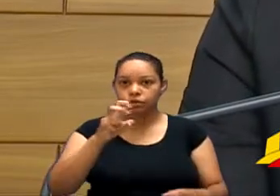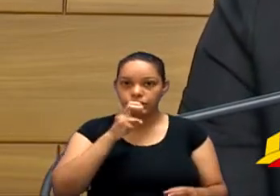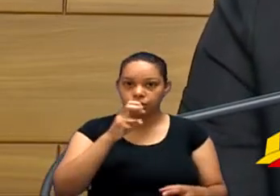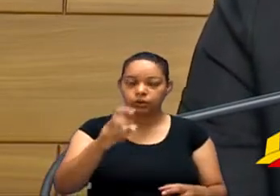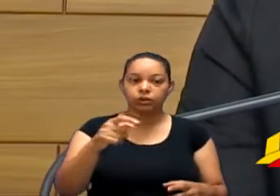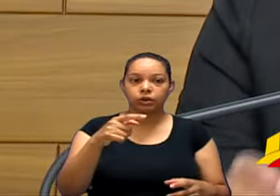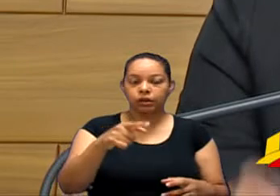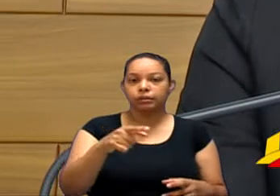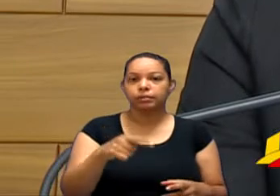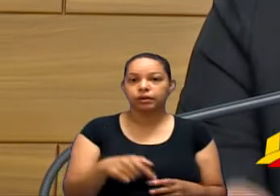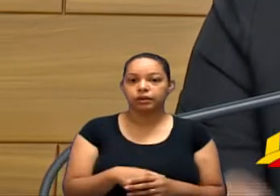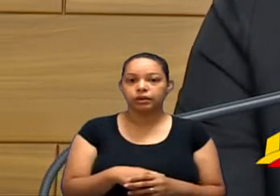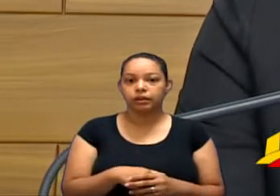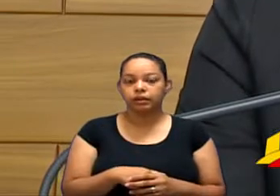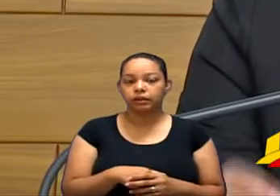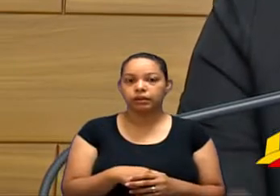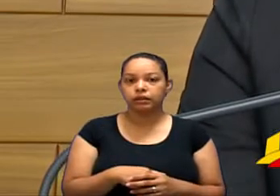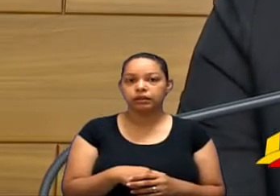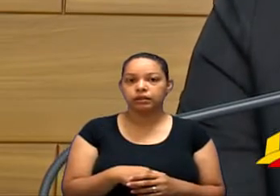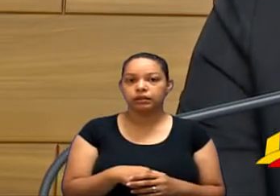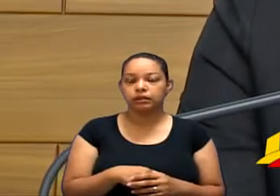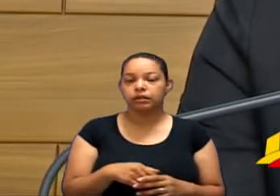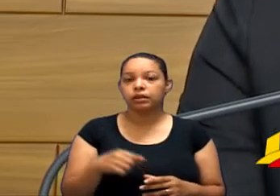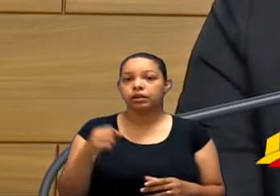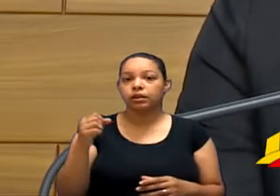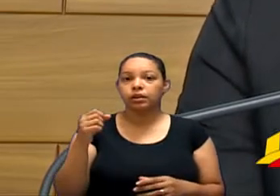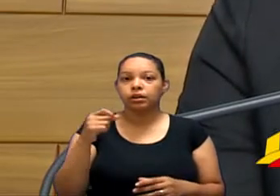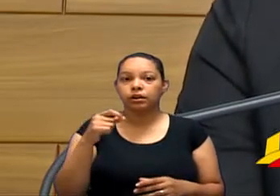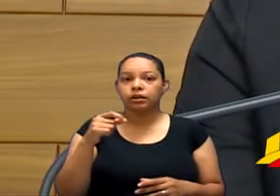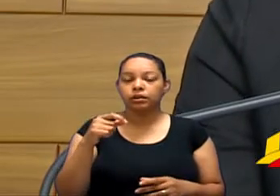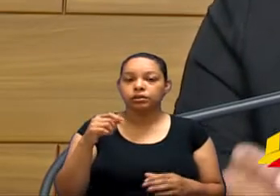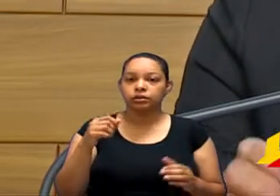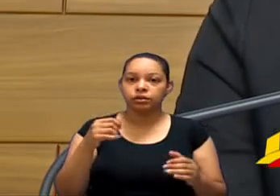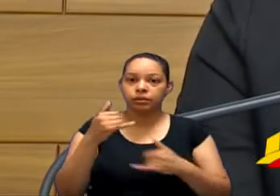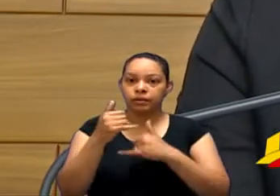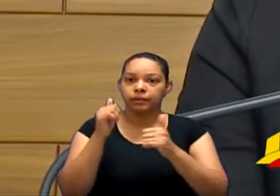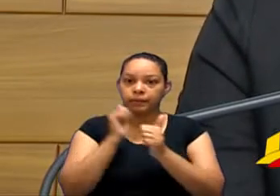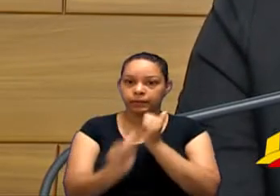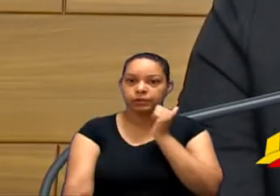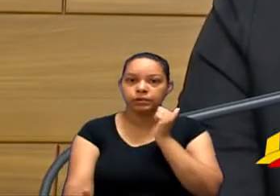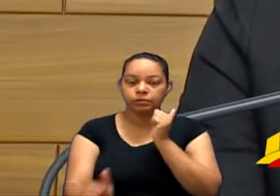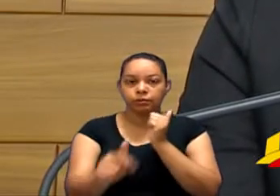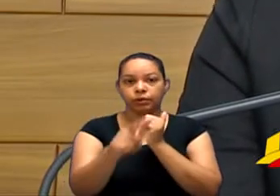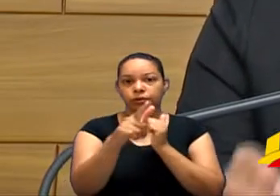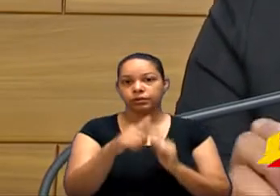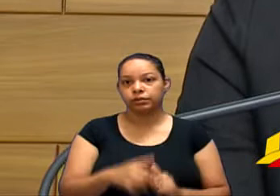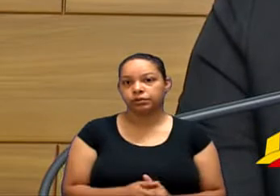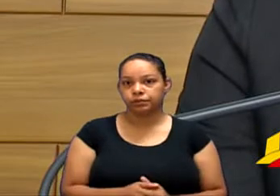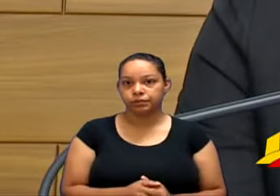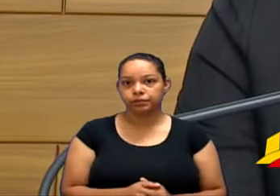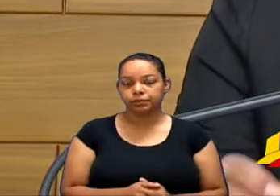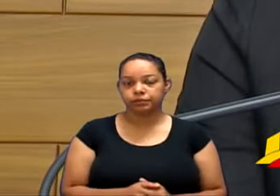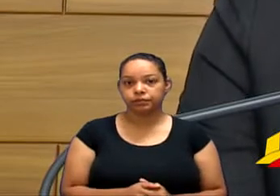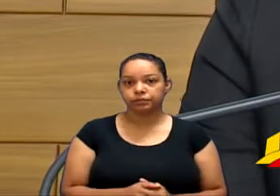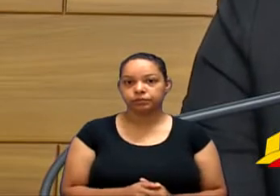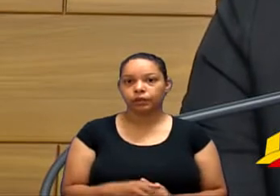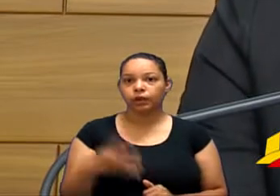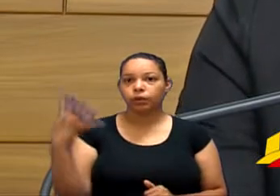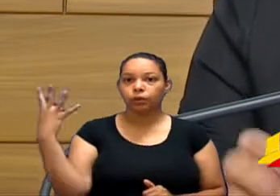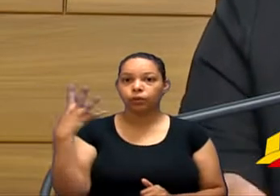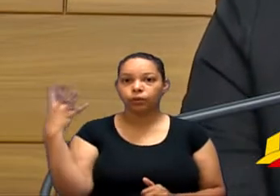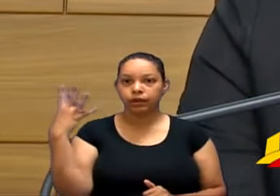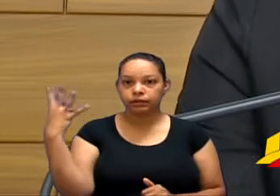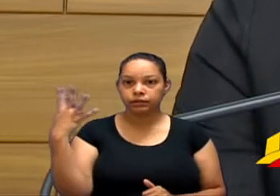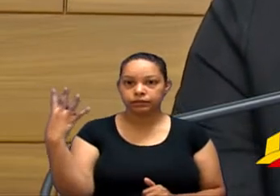de excelência noctuagésima quarta edição dos Jogos Abertos interior Conquistando o nosso município a quarta colocação geral